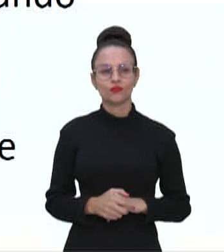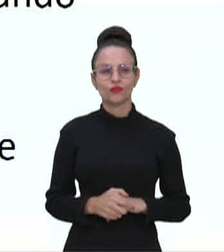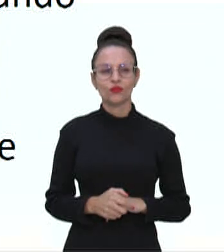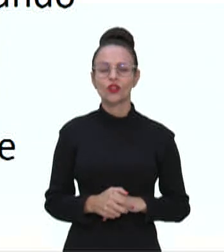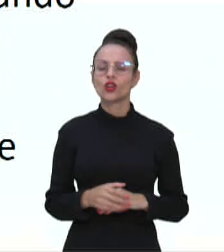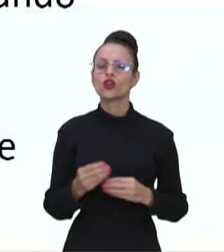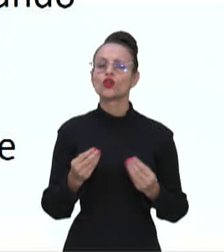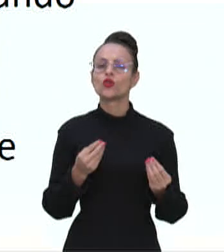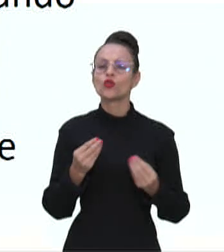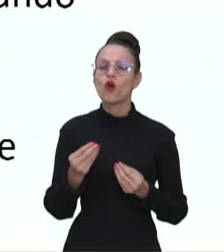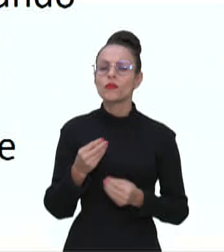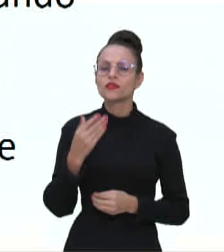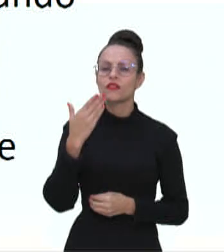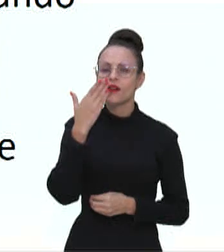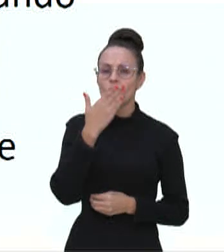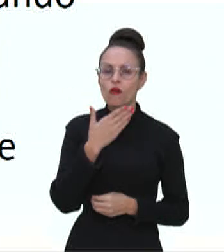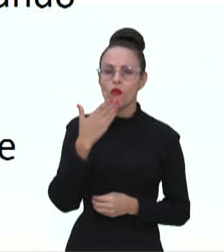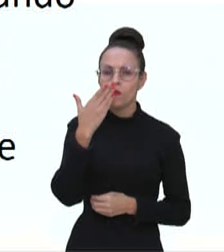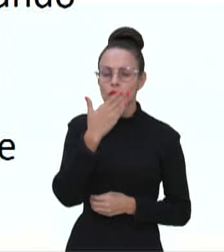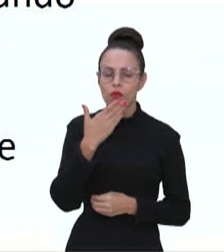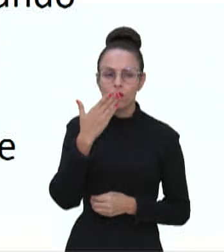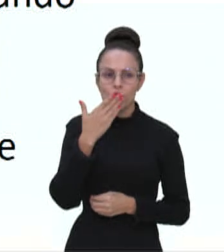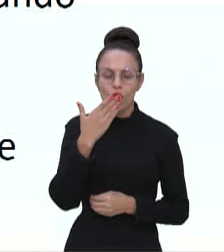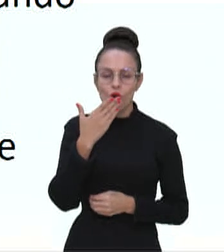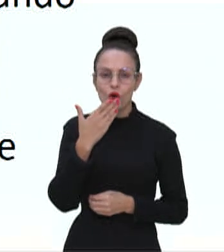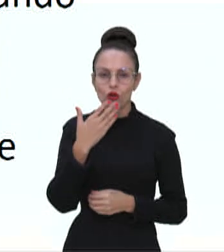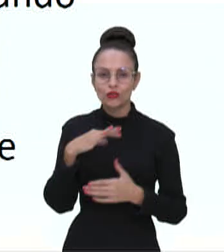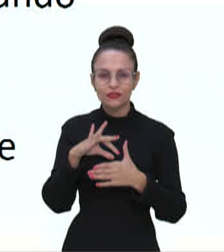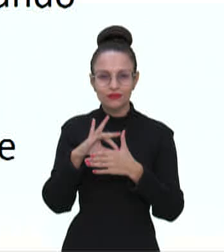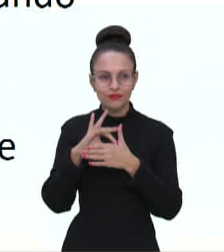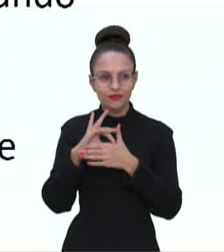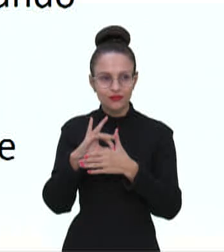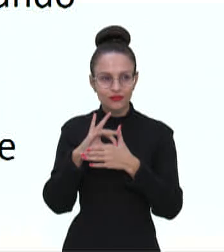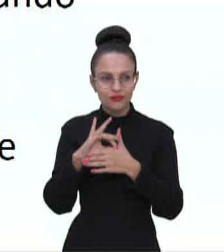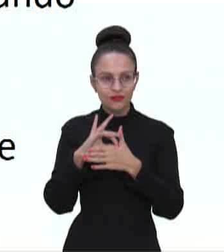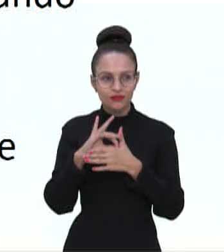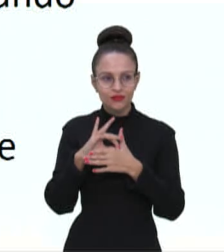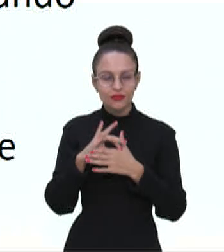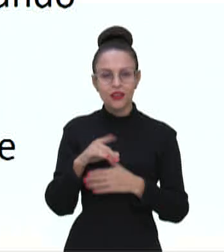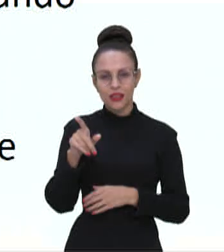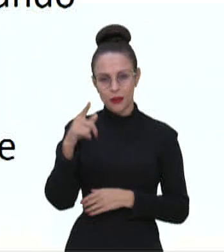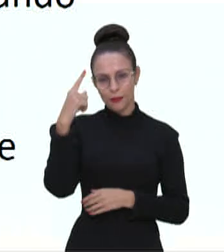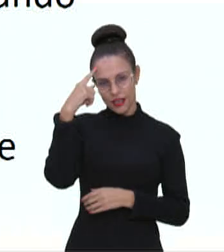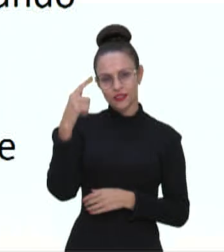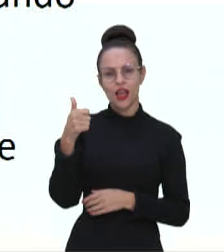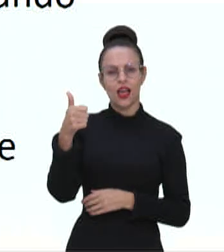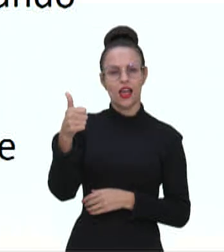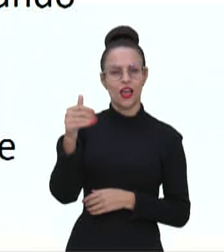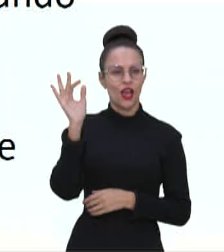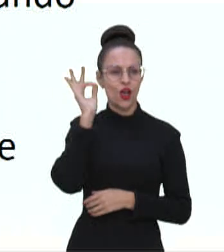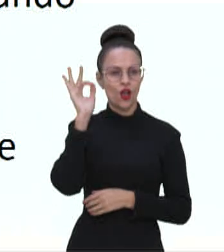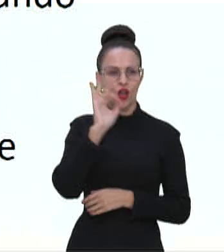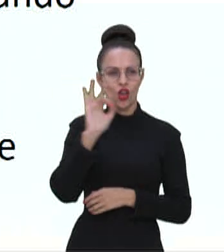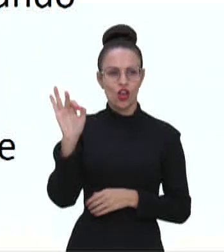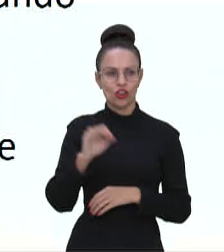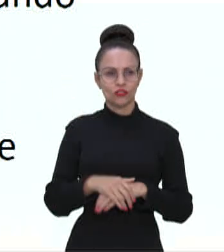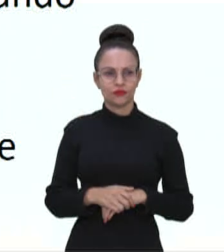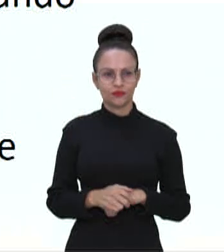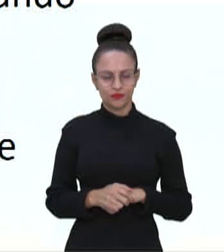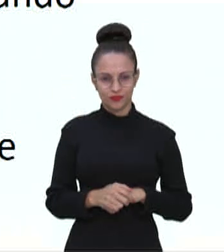bolo de carne, né? E aí o Garfield pensa, né? Genial.